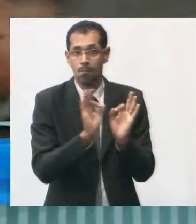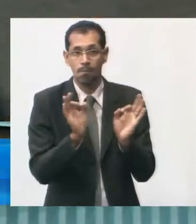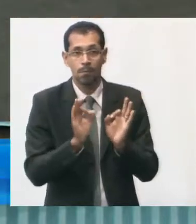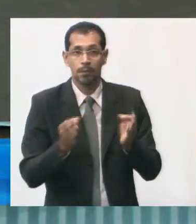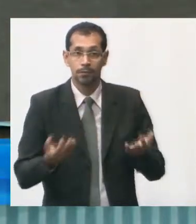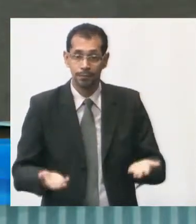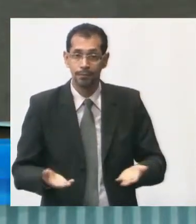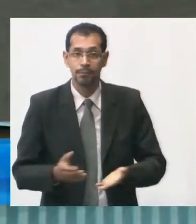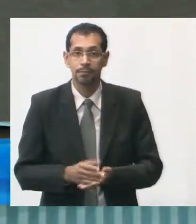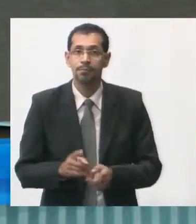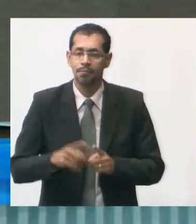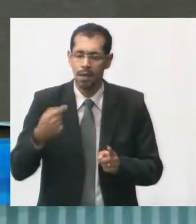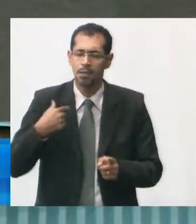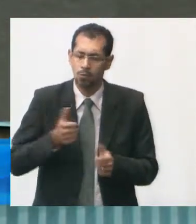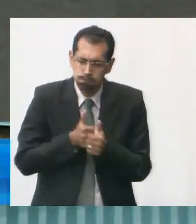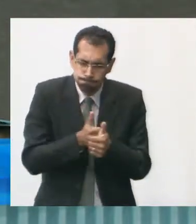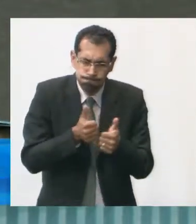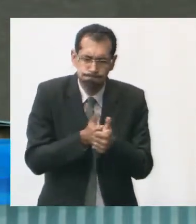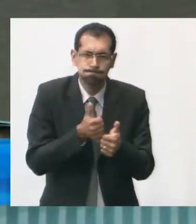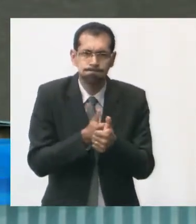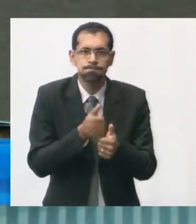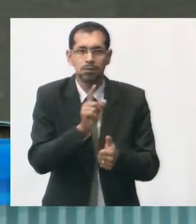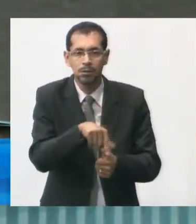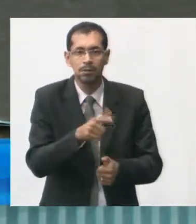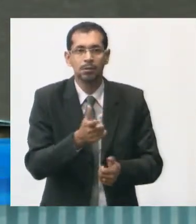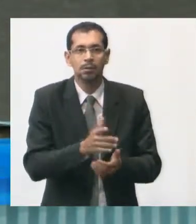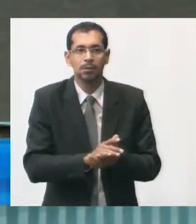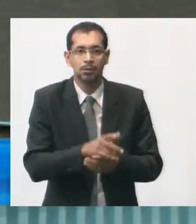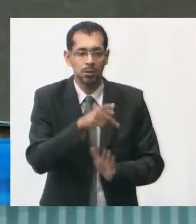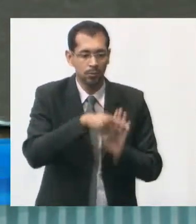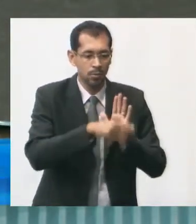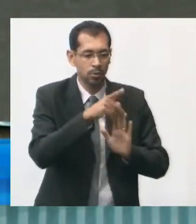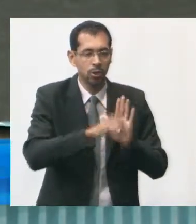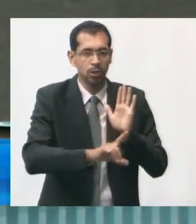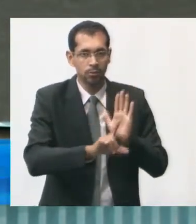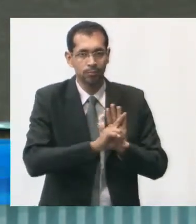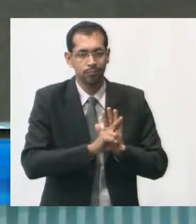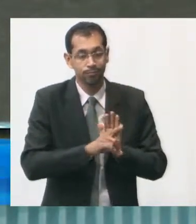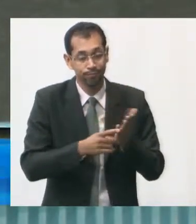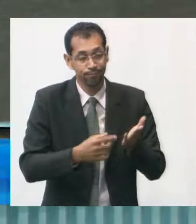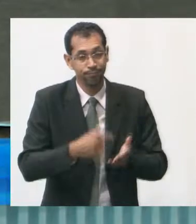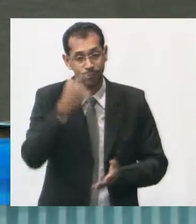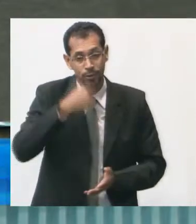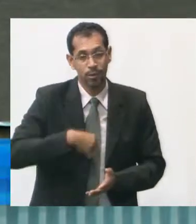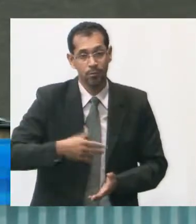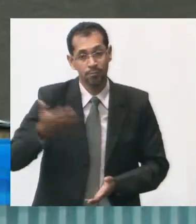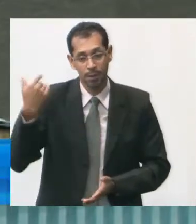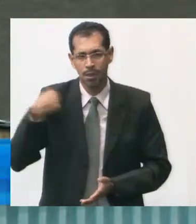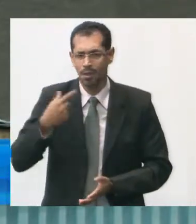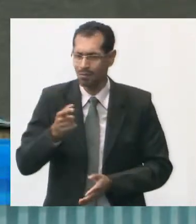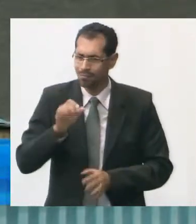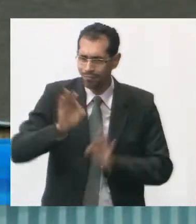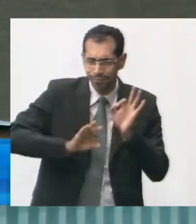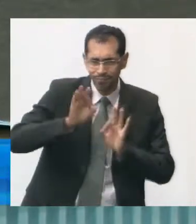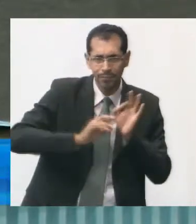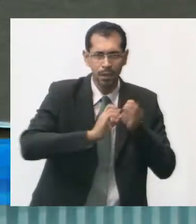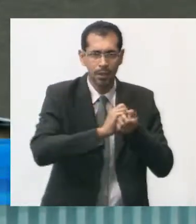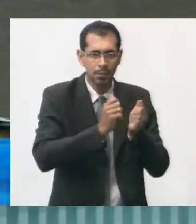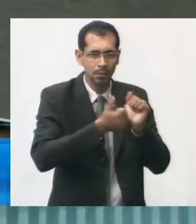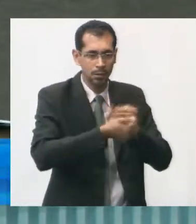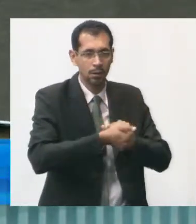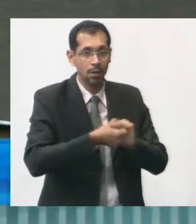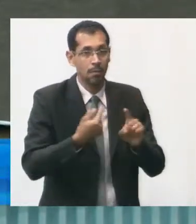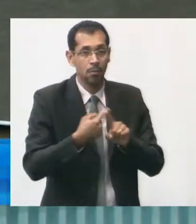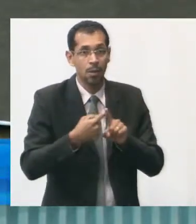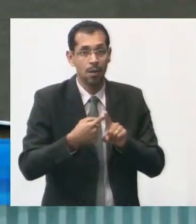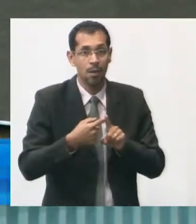acompanho o projeto. Nós tínhamos feito a palavra portadores. Os deficientes não portam nada,